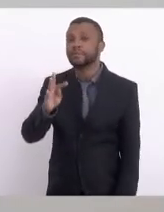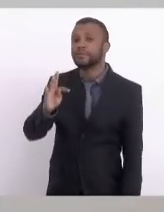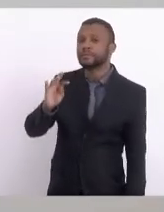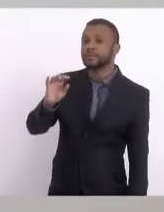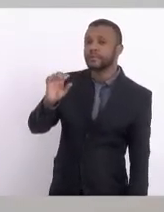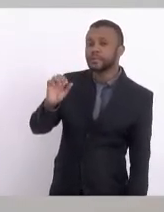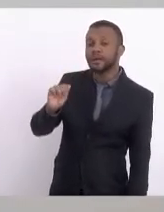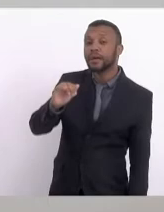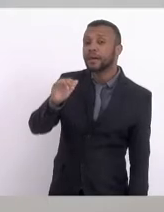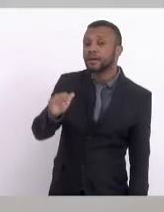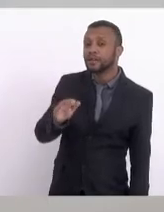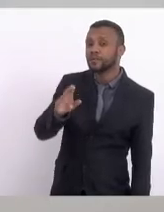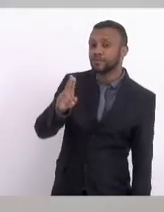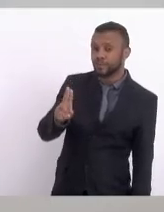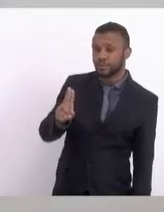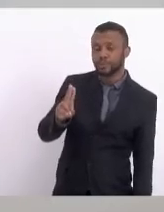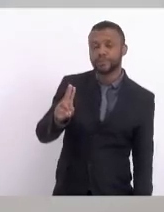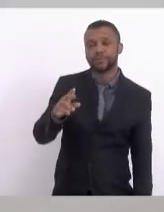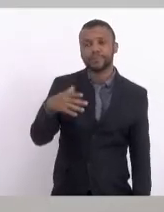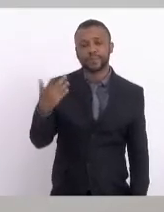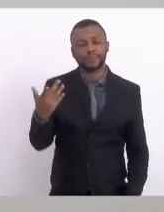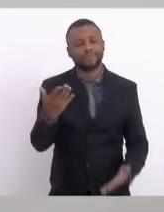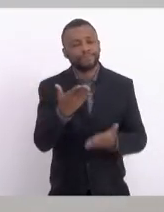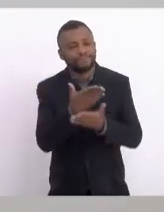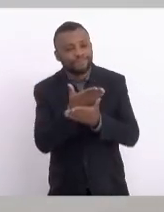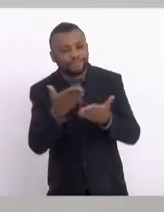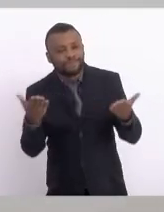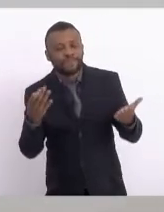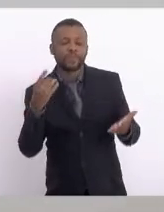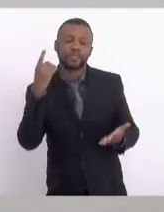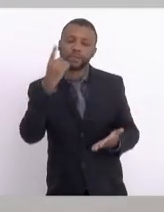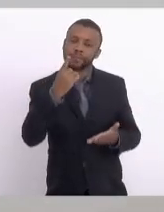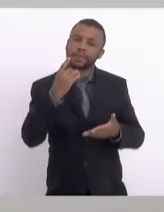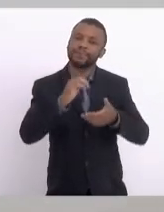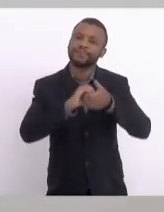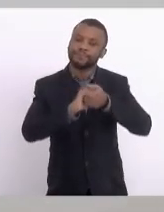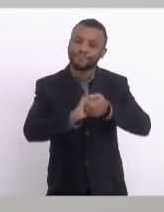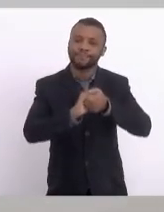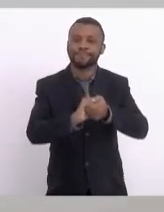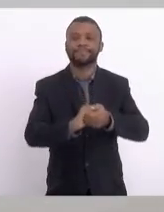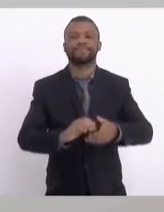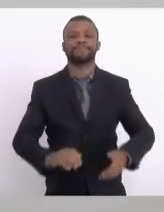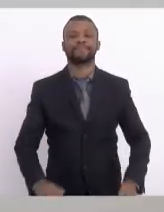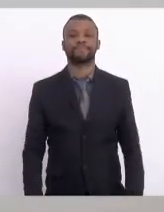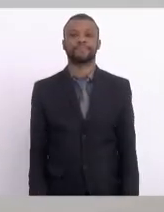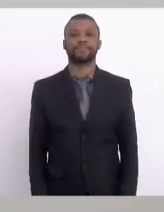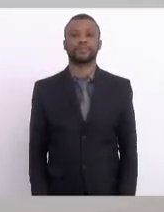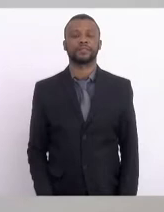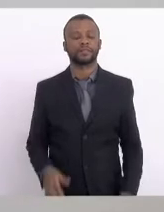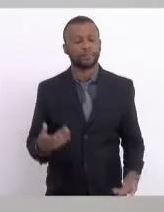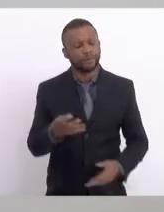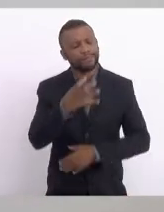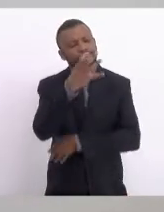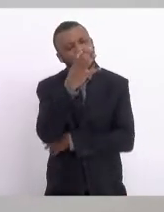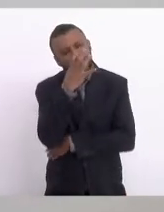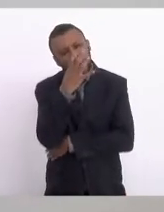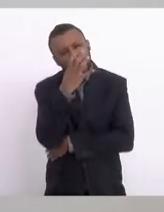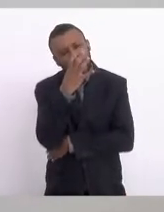senhoras deputadas presentes, senhores deputados presentes. Eu realmente estou achando muito bom